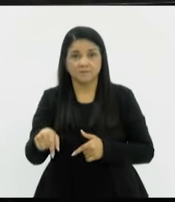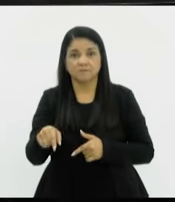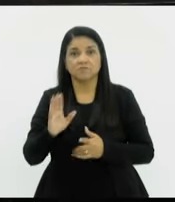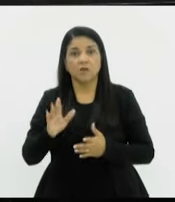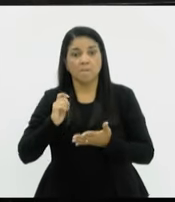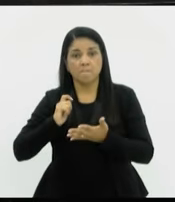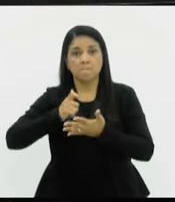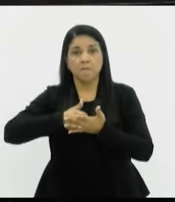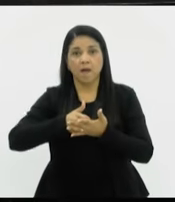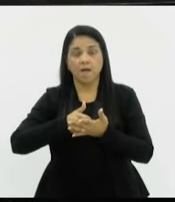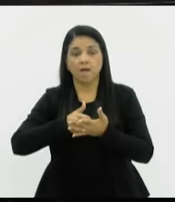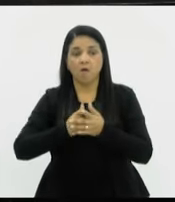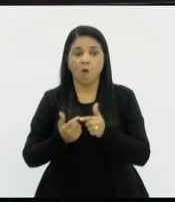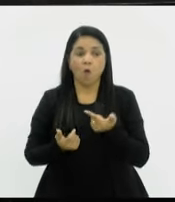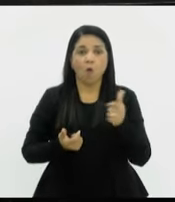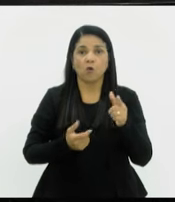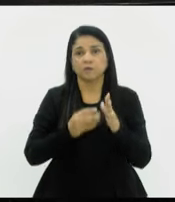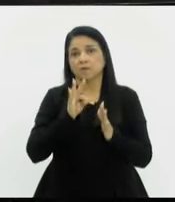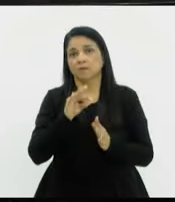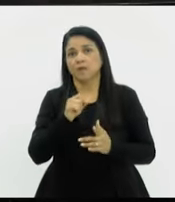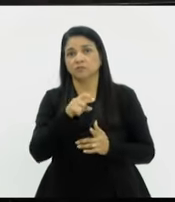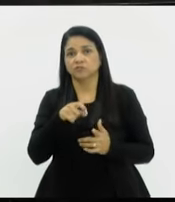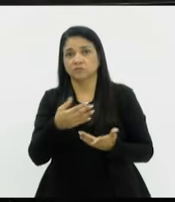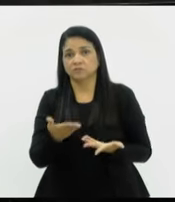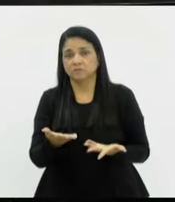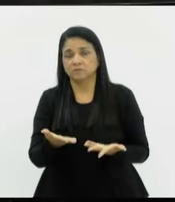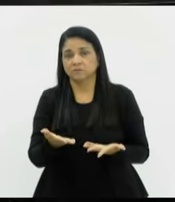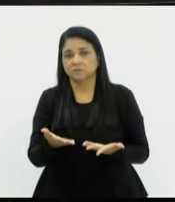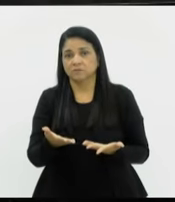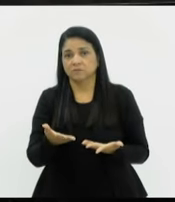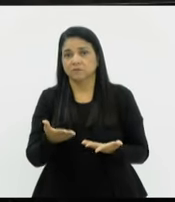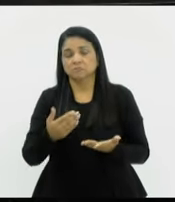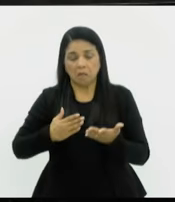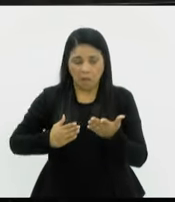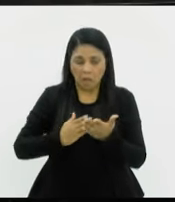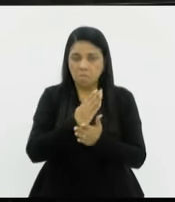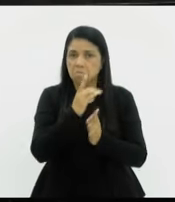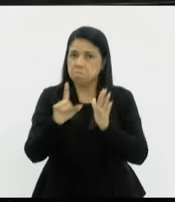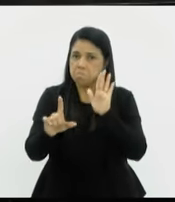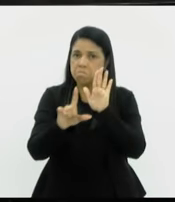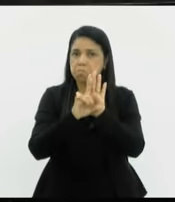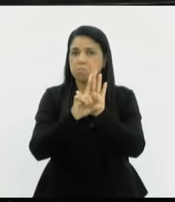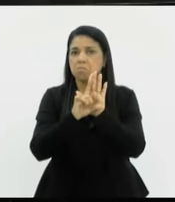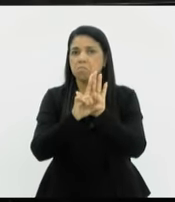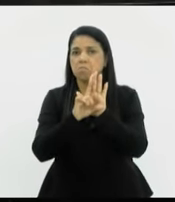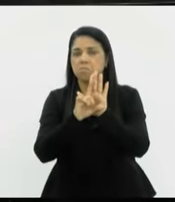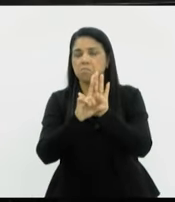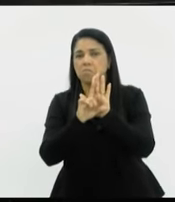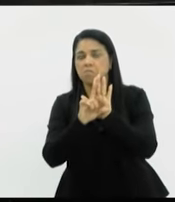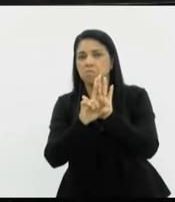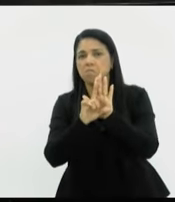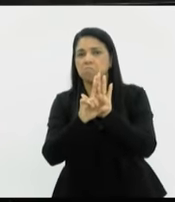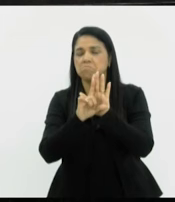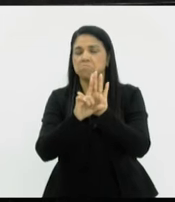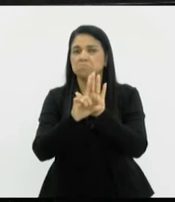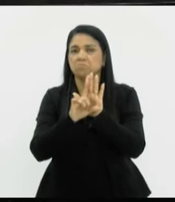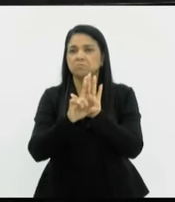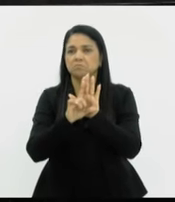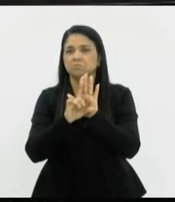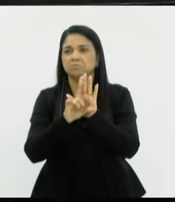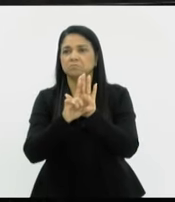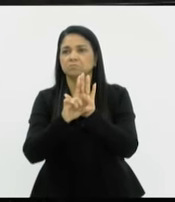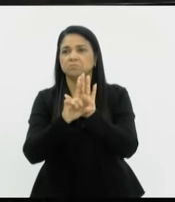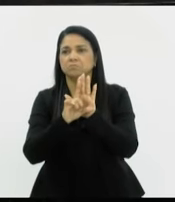em outra taxa. Aprovamos a lei. A lei foi sancionada,